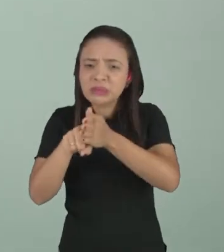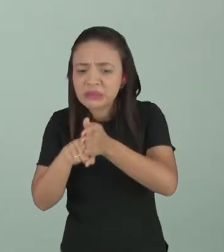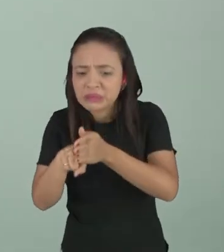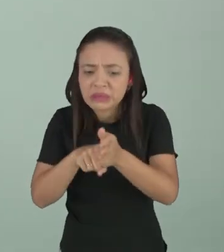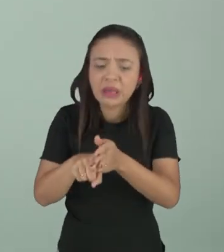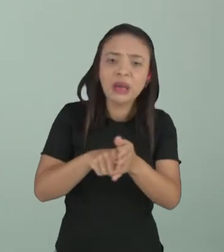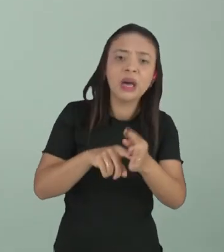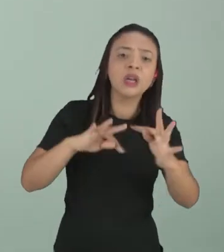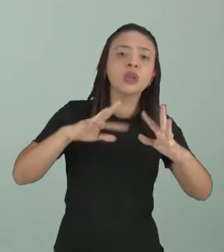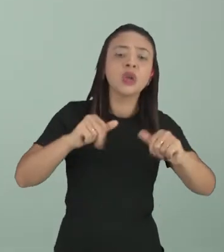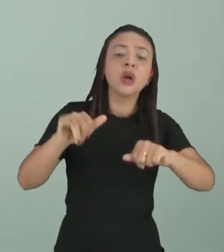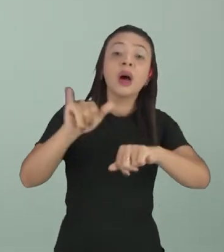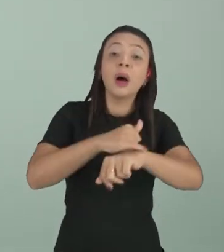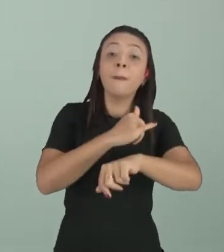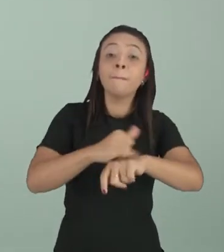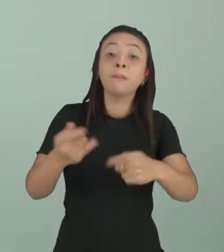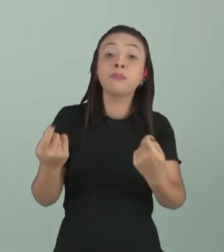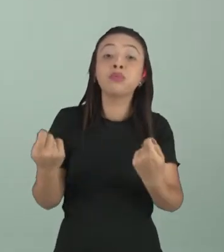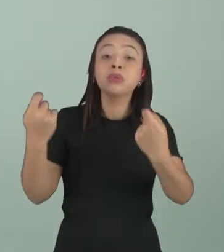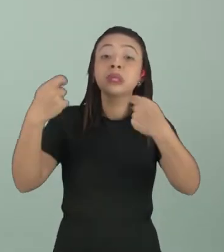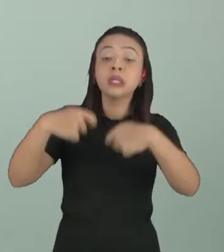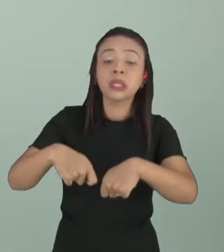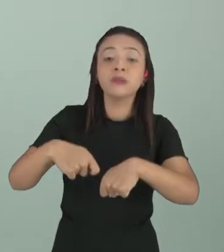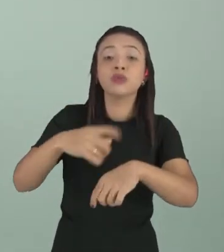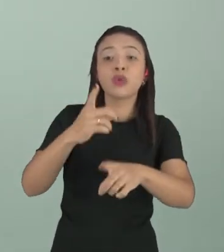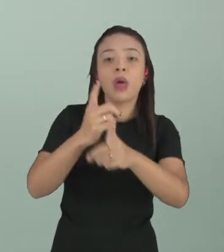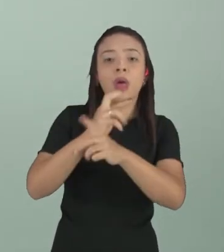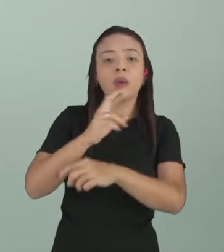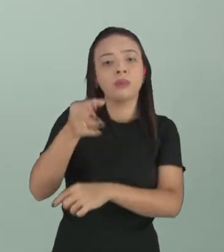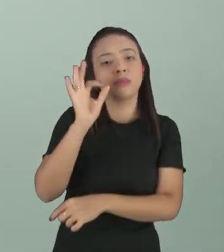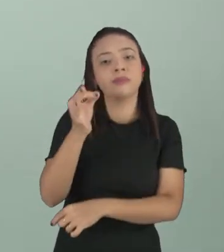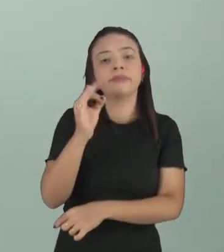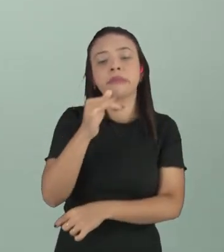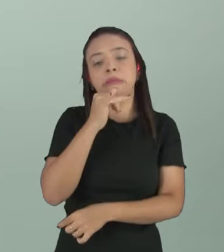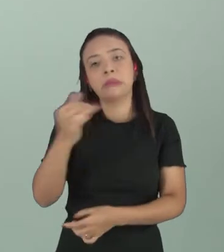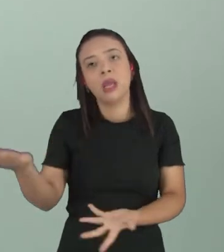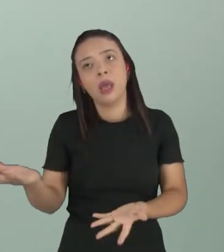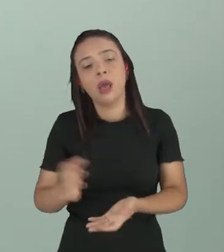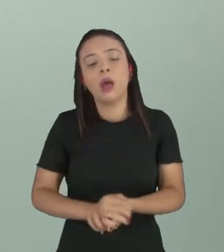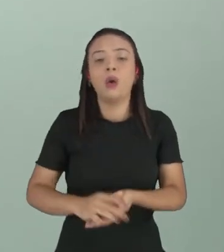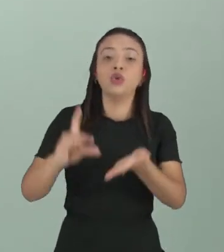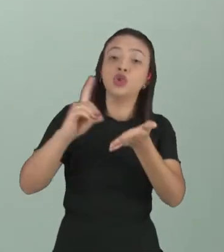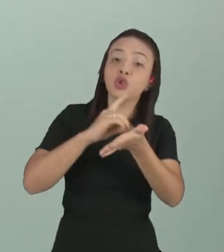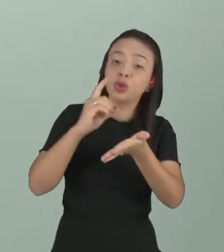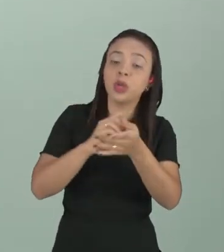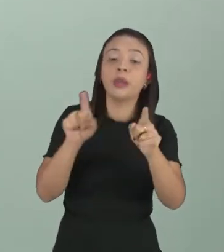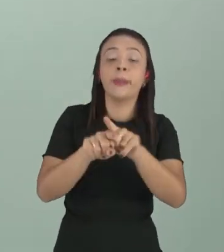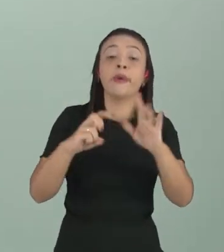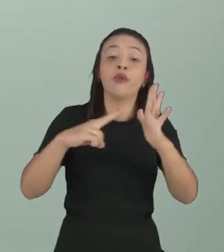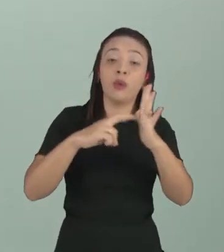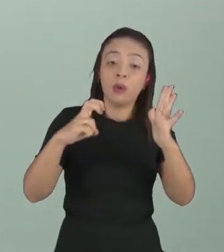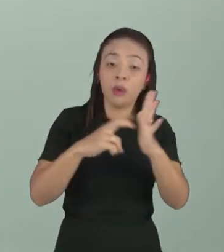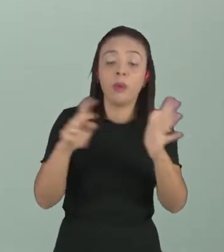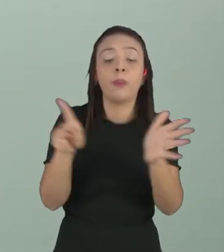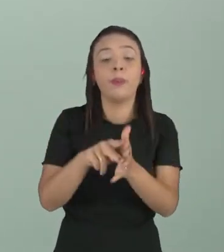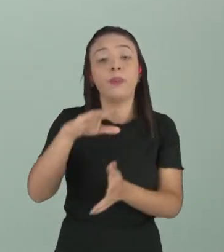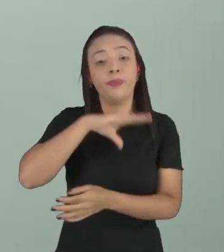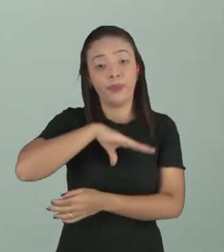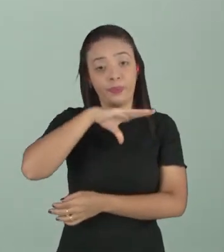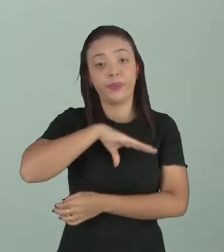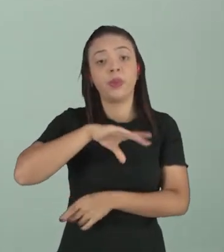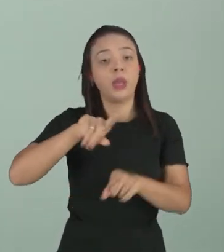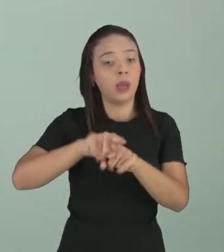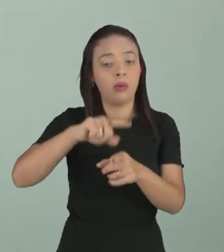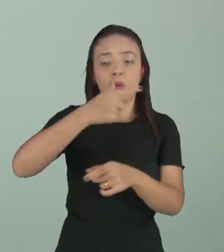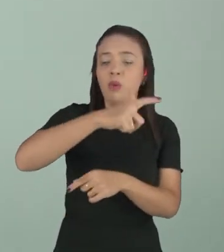meios para que você possa ter essas respostas, os dicionários, né, o vocabulário da língua portuguesa, entre outras